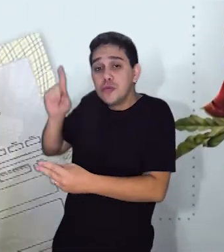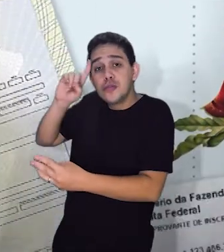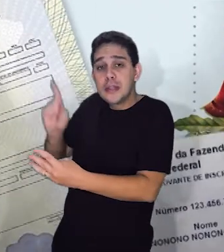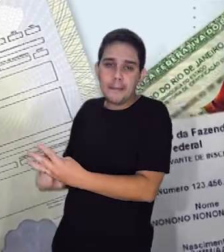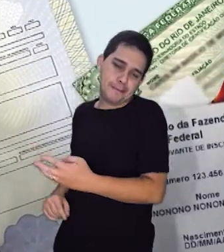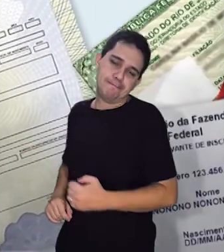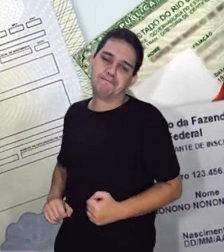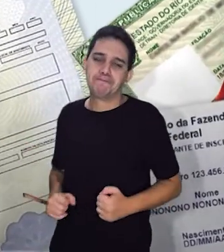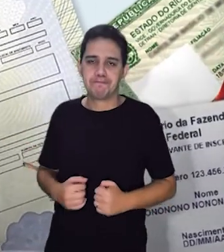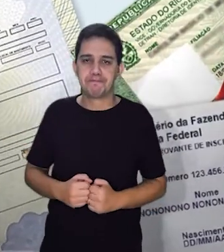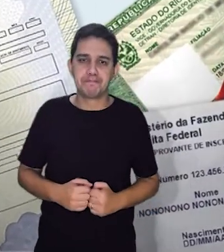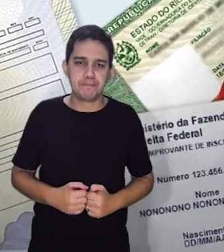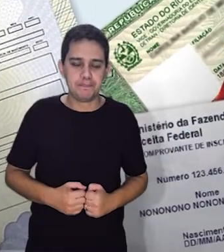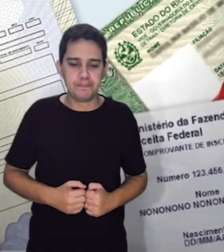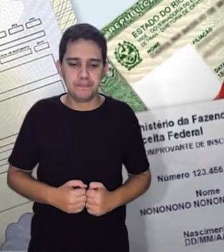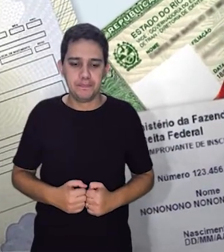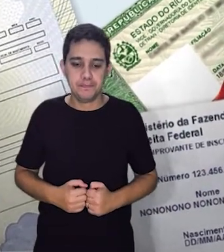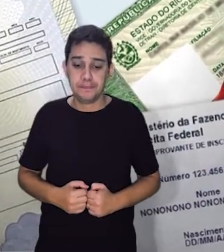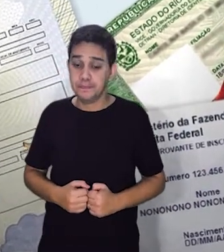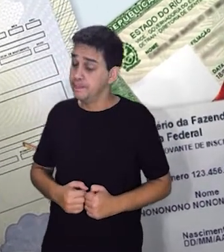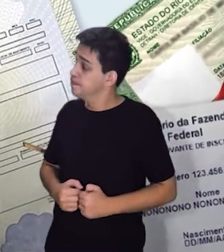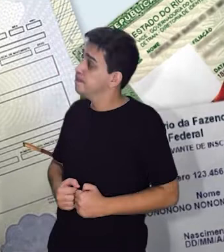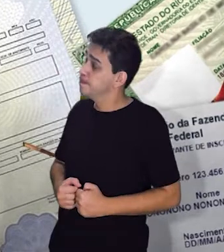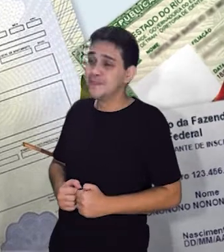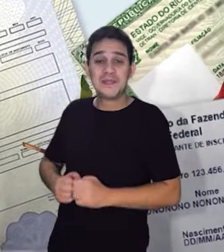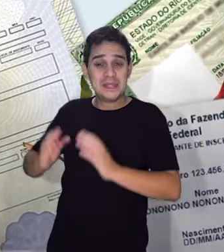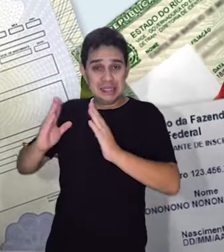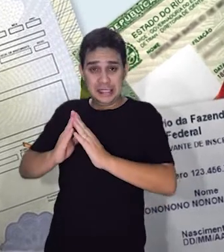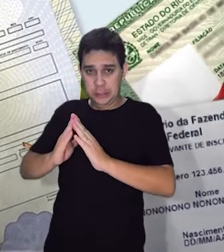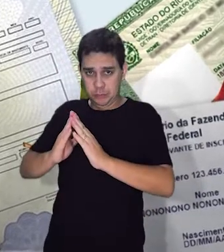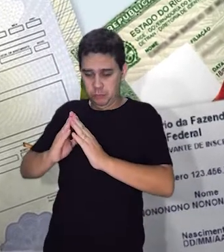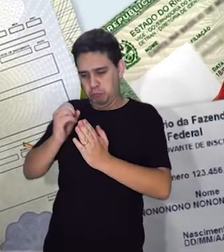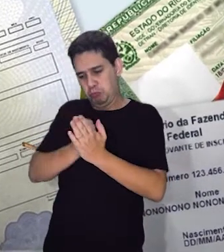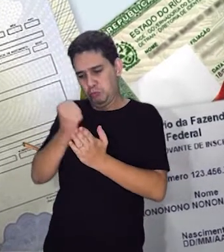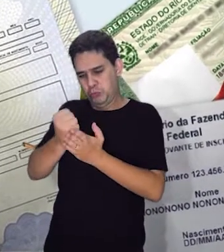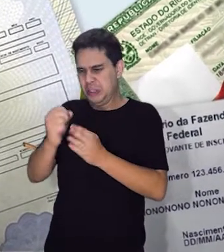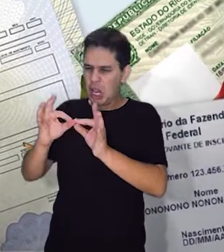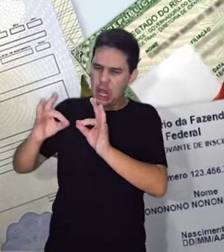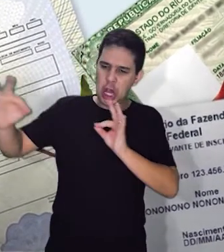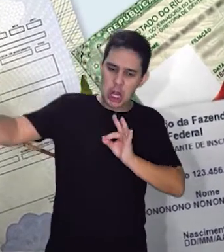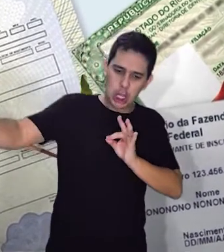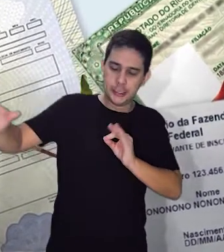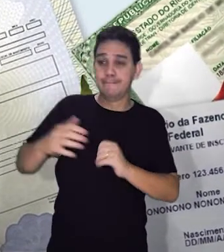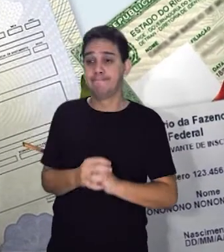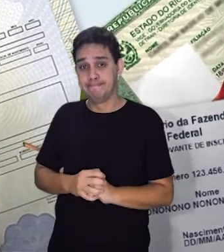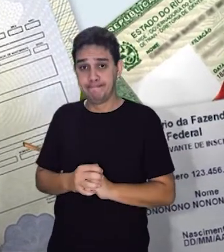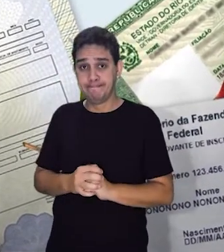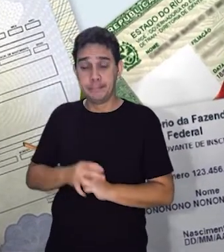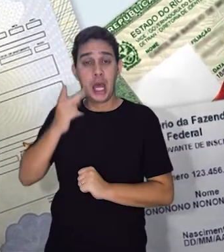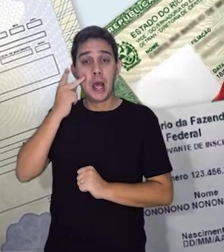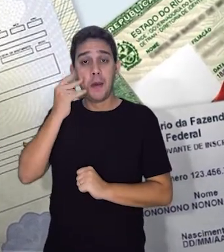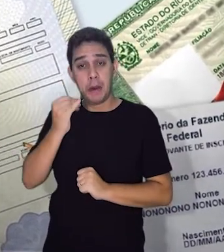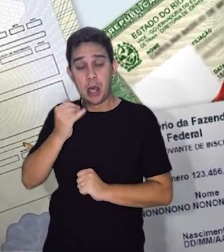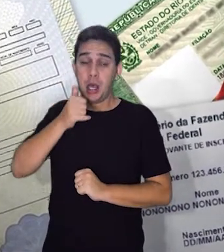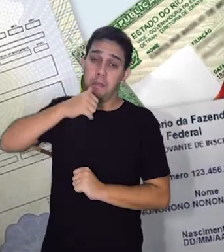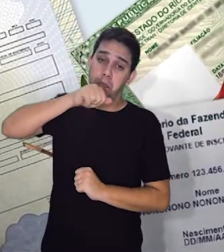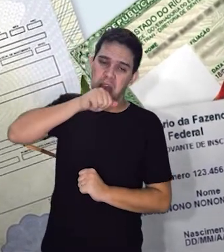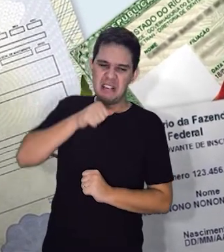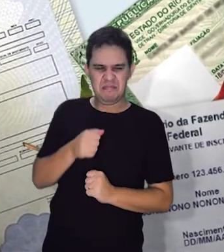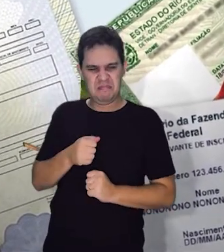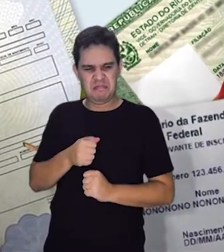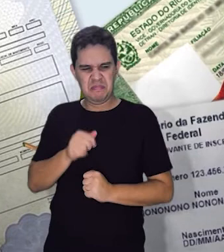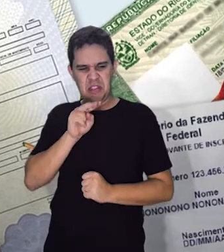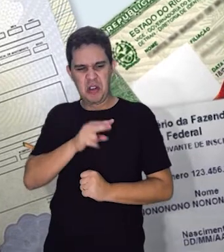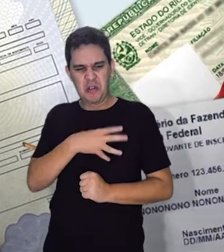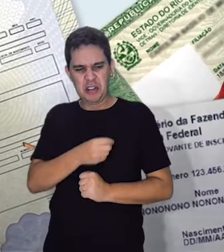de cartórios, a ausência do reconhecimento inicial ou espontâneo da paternidade, a falta de